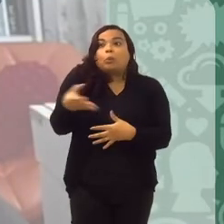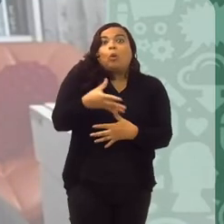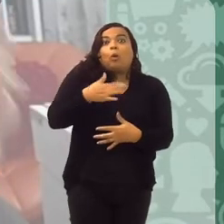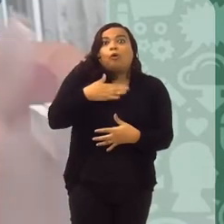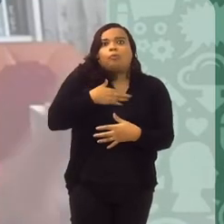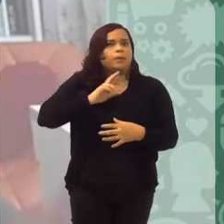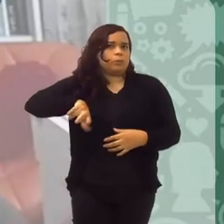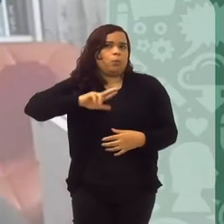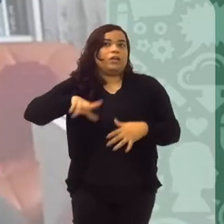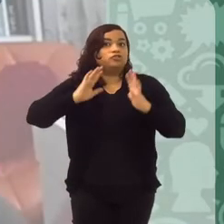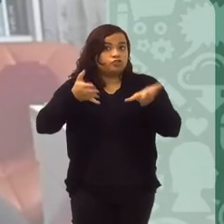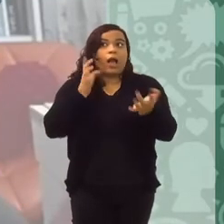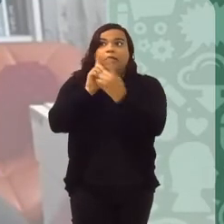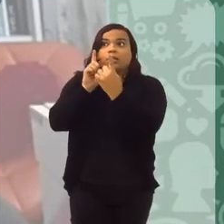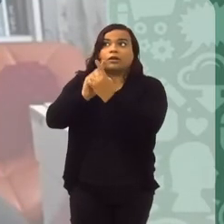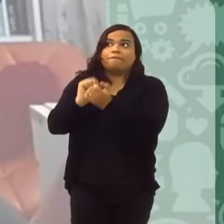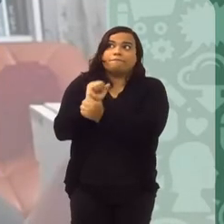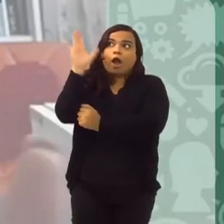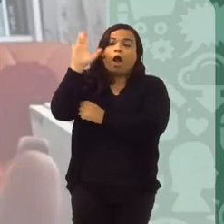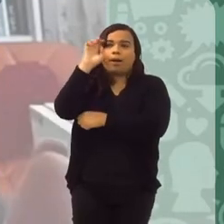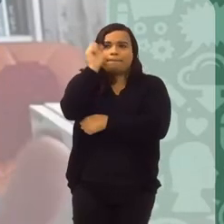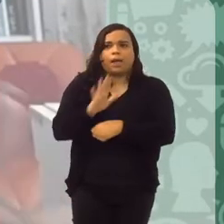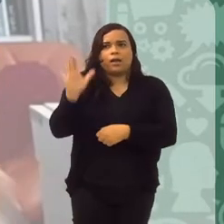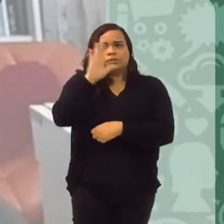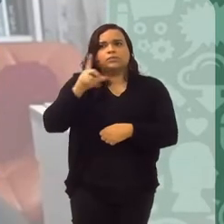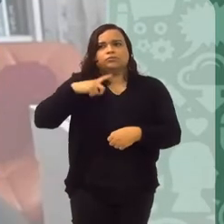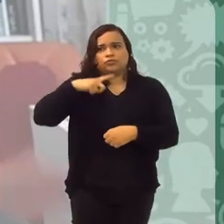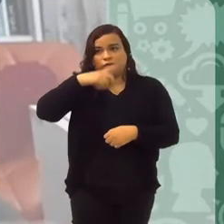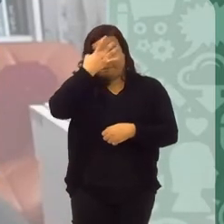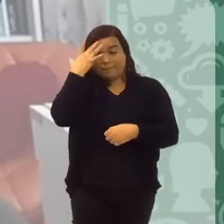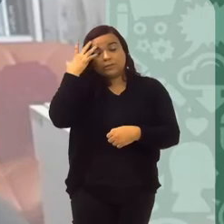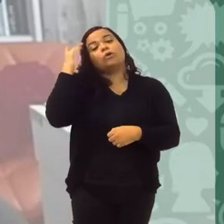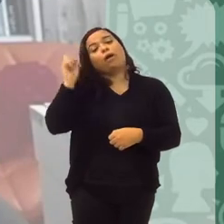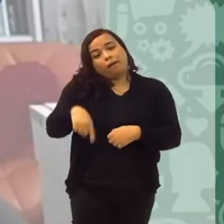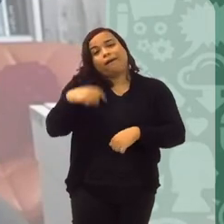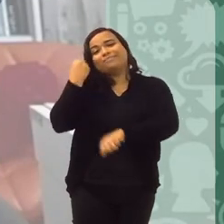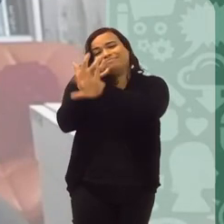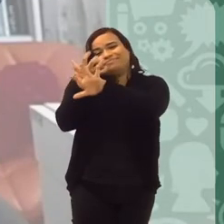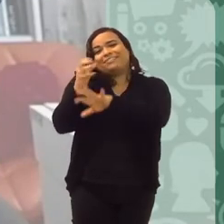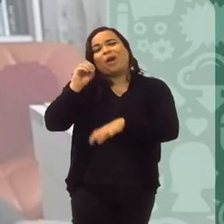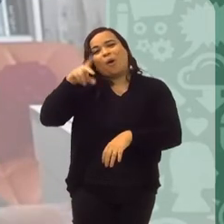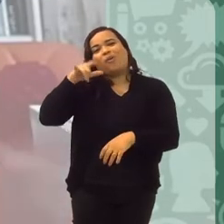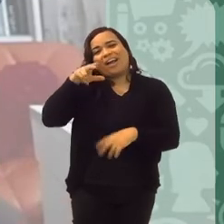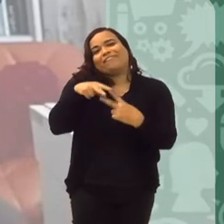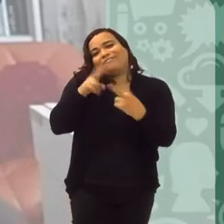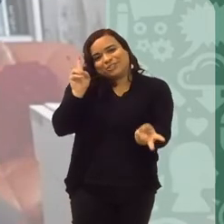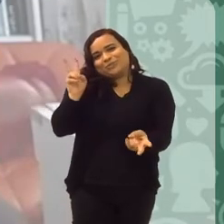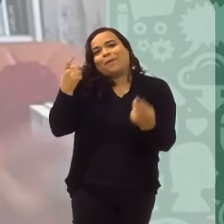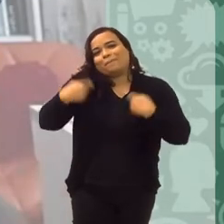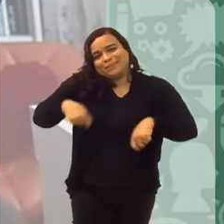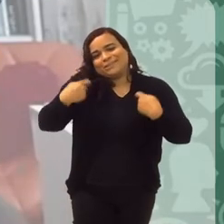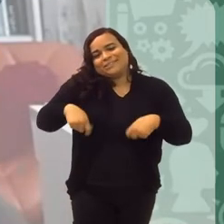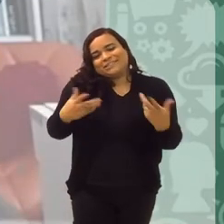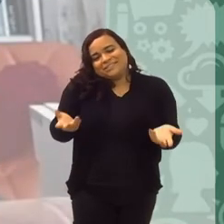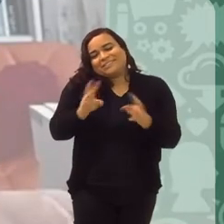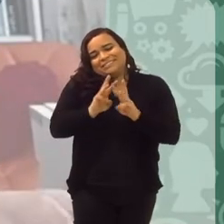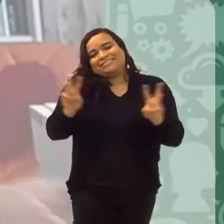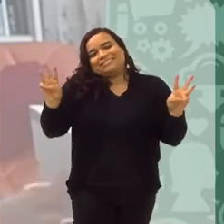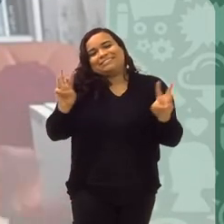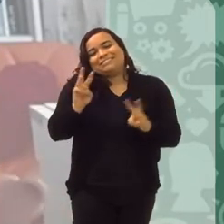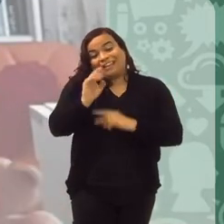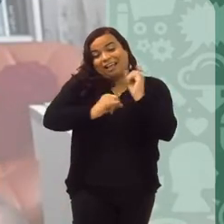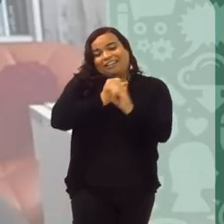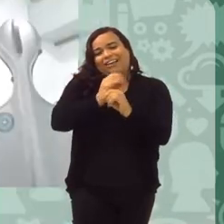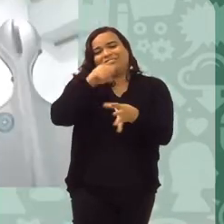já atendia pacientes de fora do Brasil, inclusive, e não tinha outra maneira de ser a não ser pela internet, né?